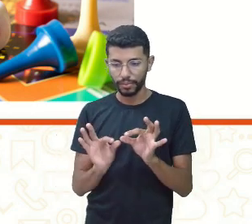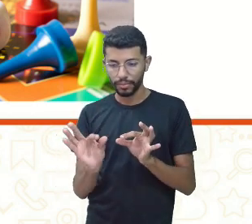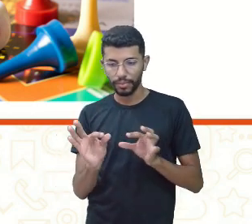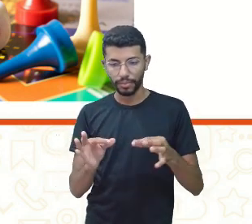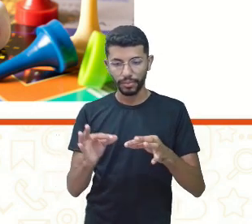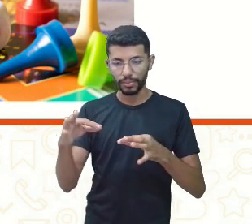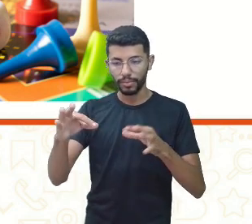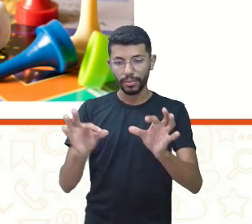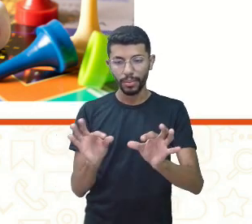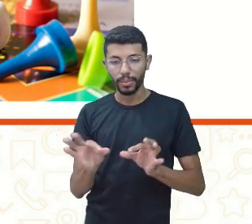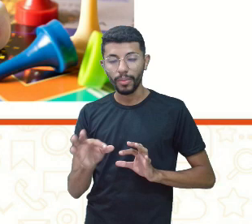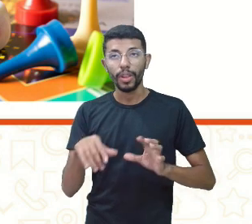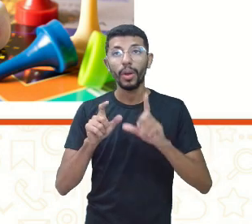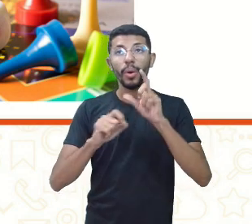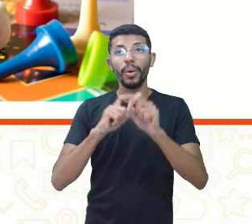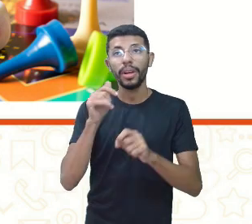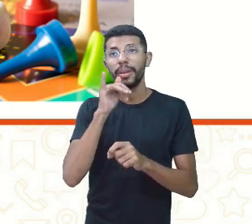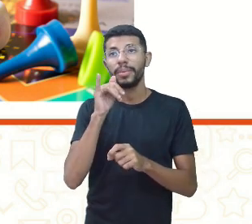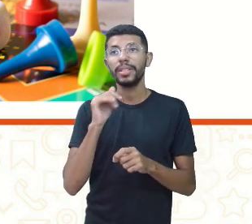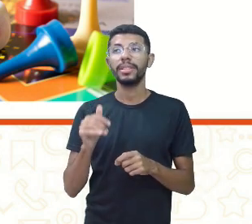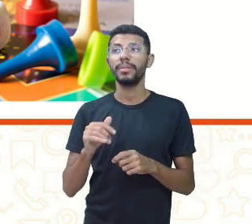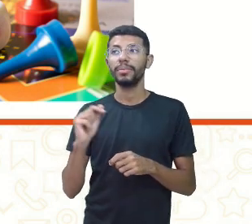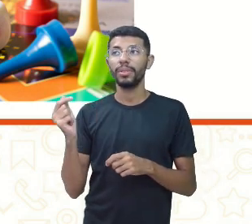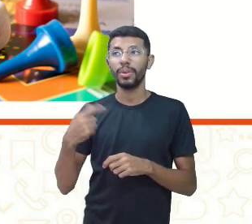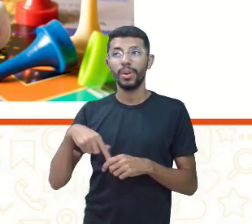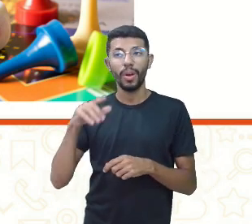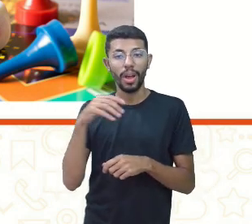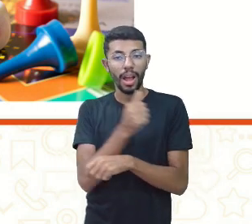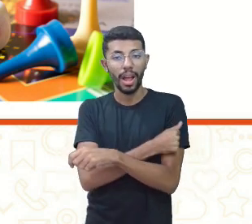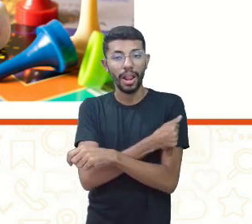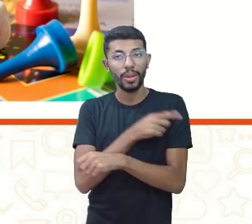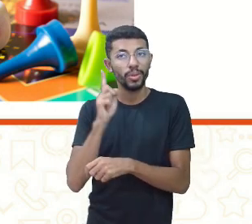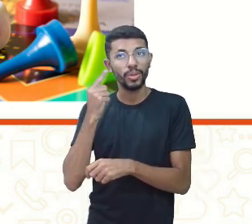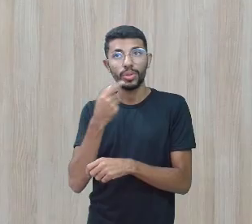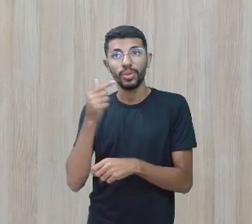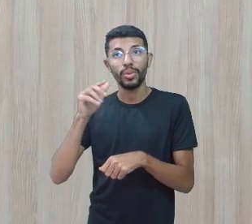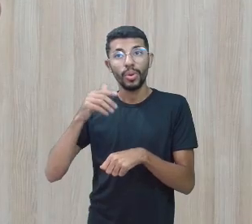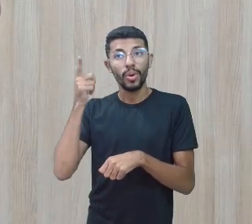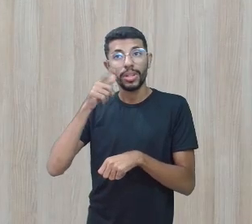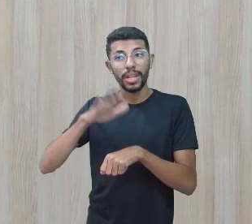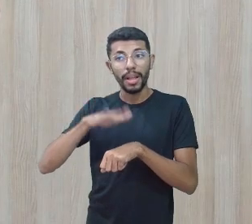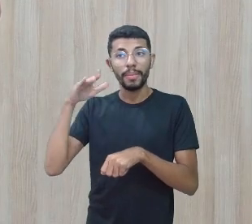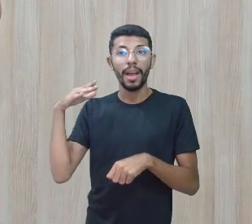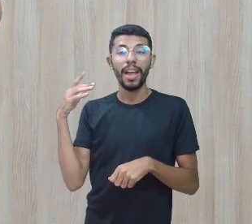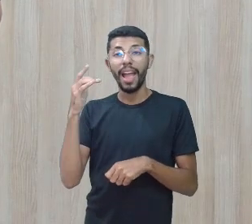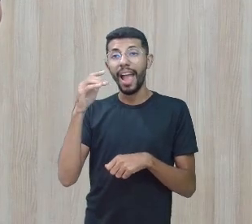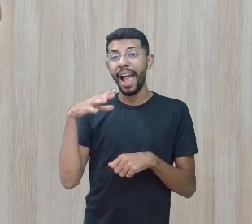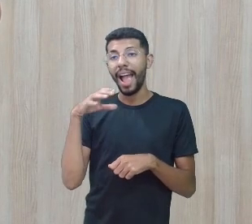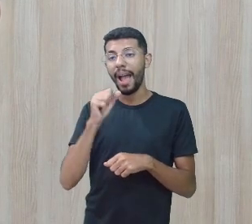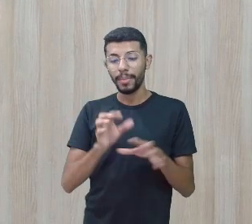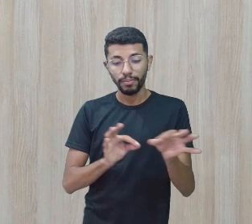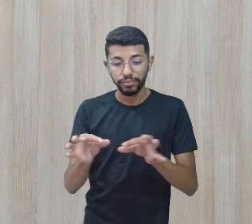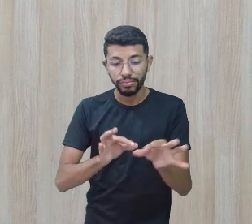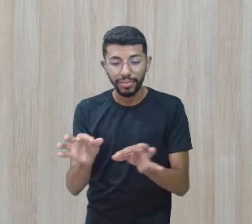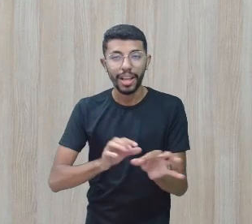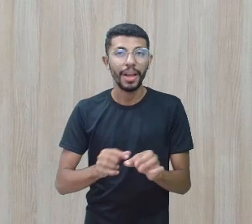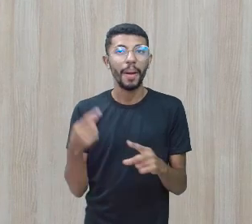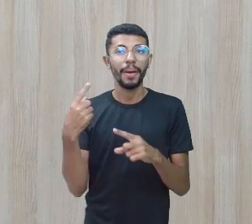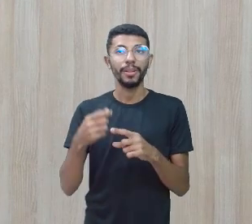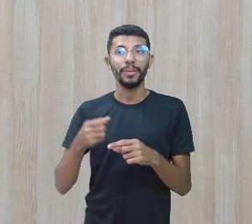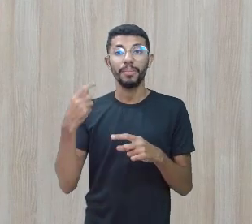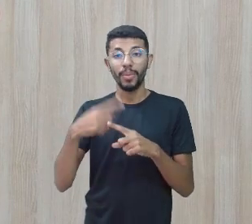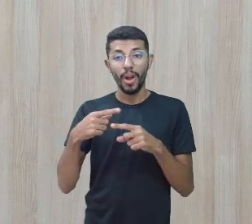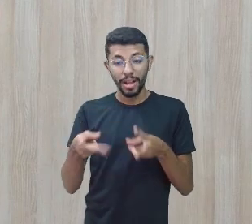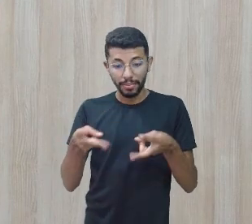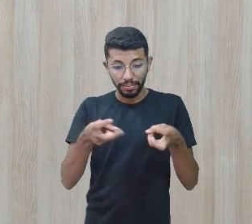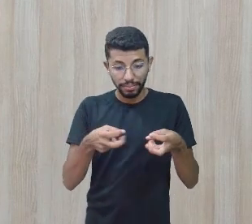ele vai montar um quebra-cabeça com maior facilidade do que os outros estudantes, né? A percepção visual desse estudante é